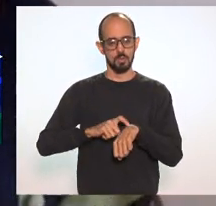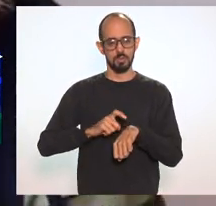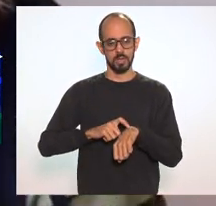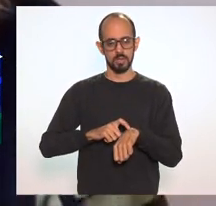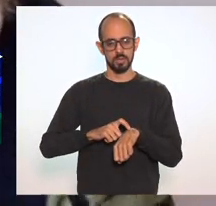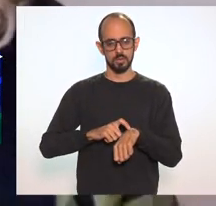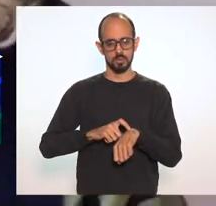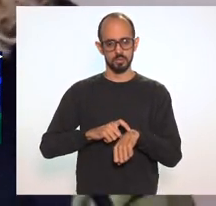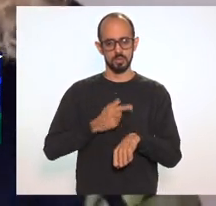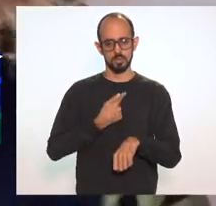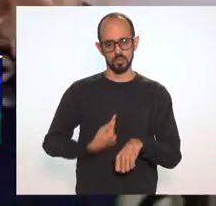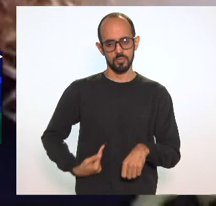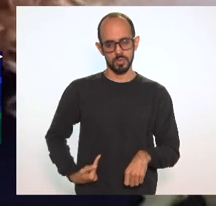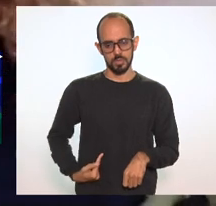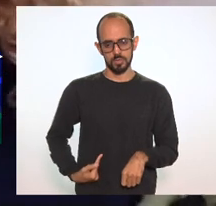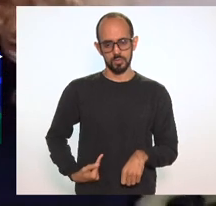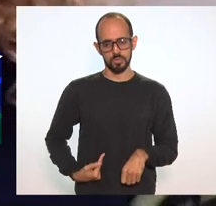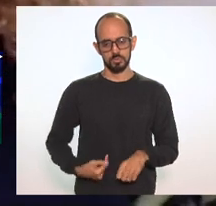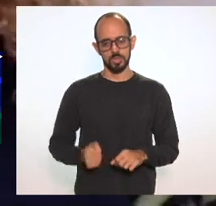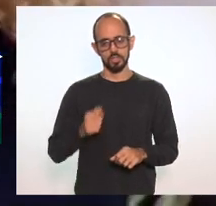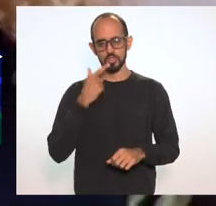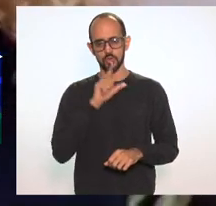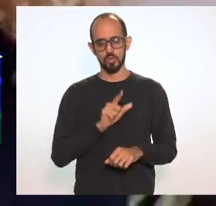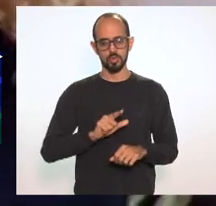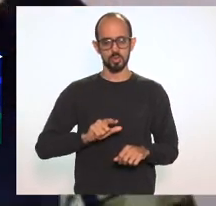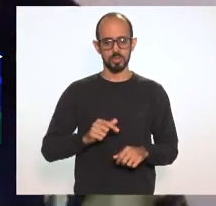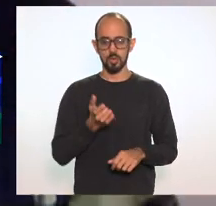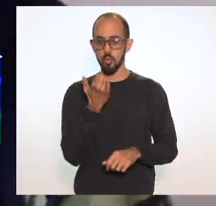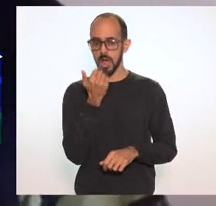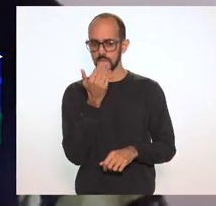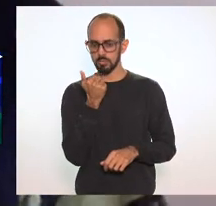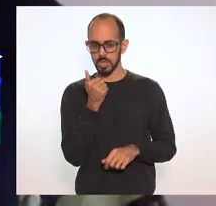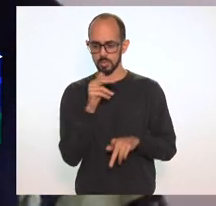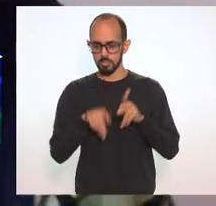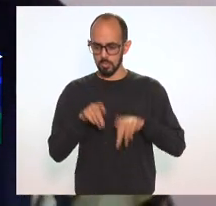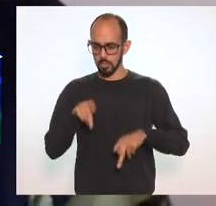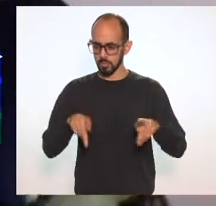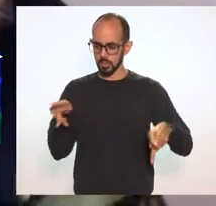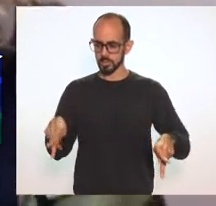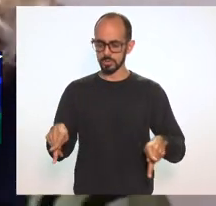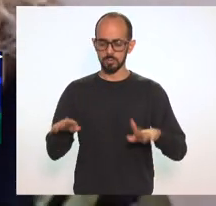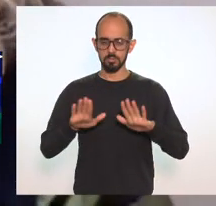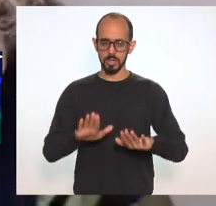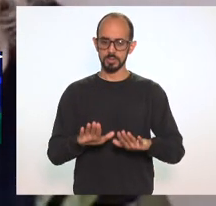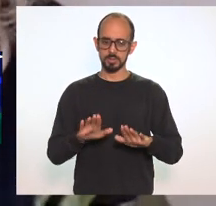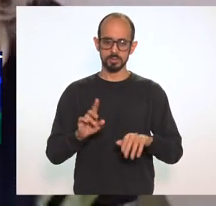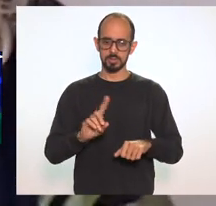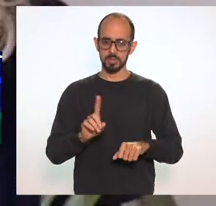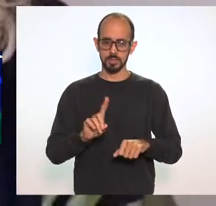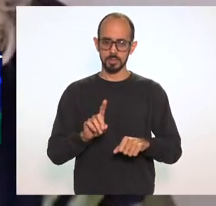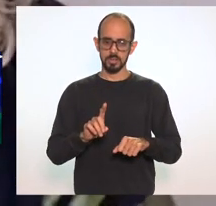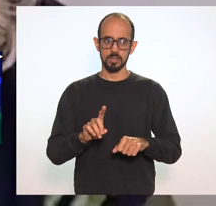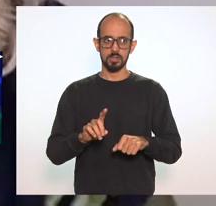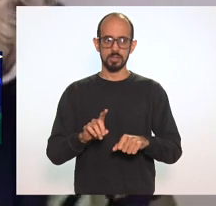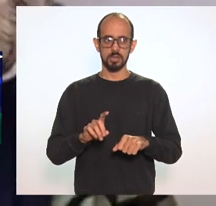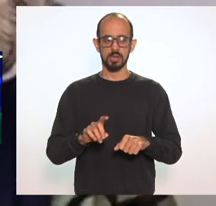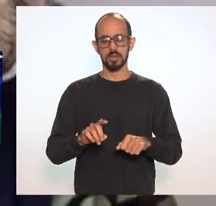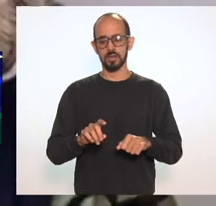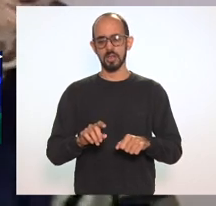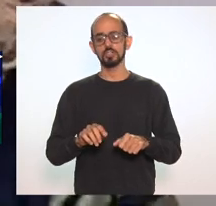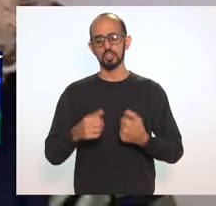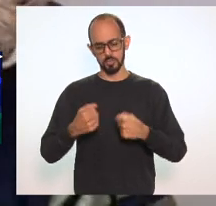a governadores para que ele te garanto o alimento para o nosso corpo mas que a gente não deixe de maneira nenhuma de denunciar as